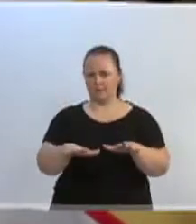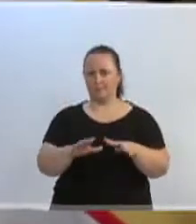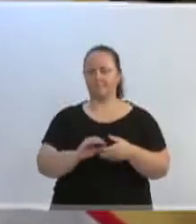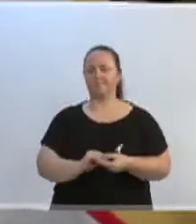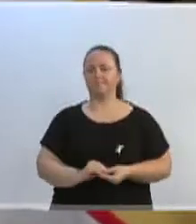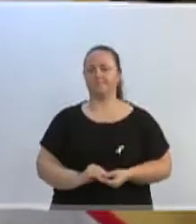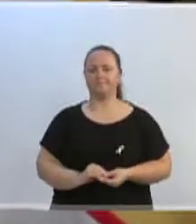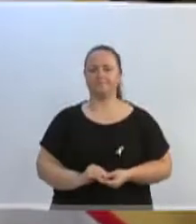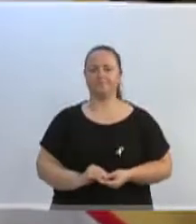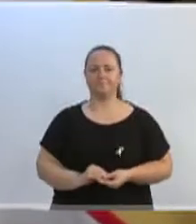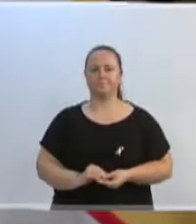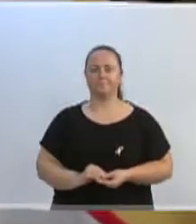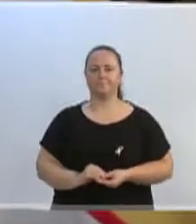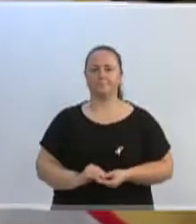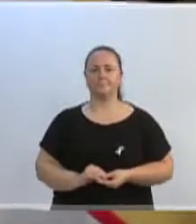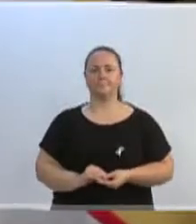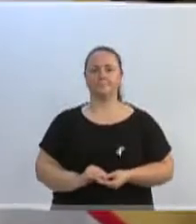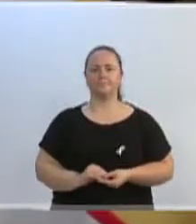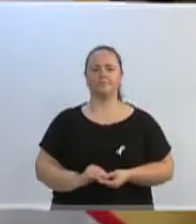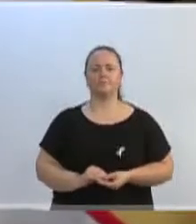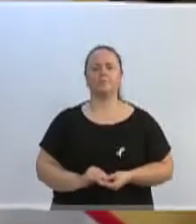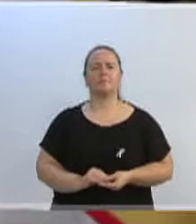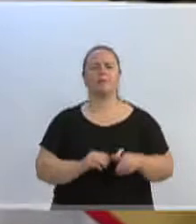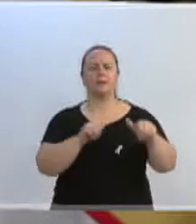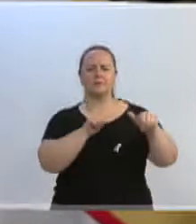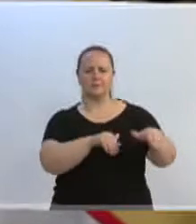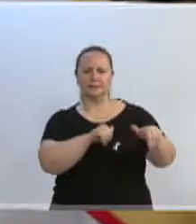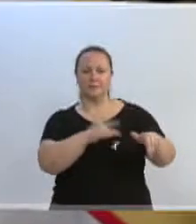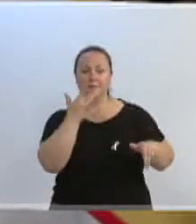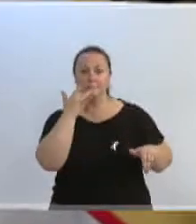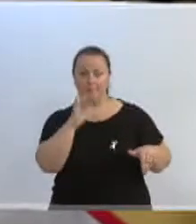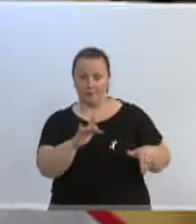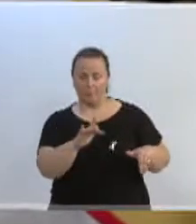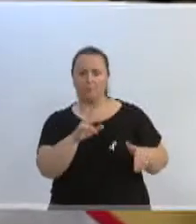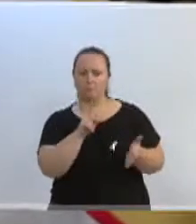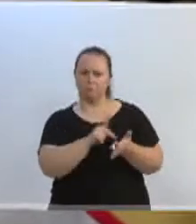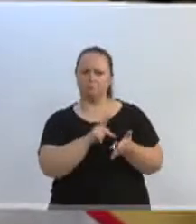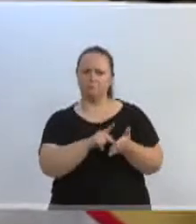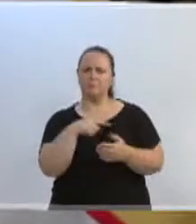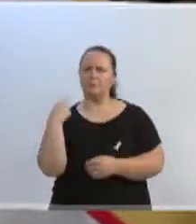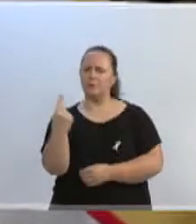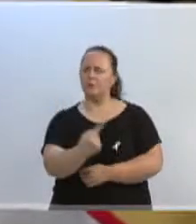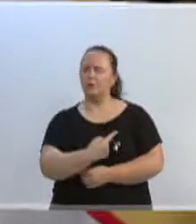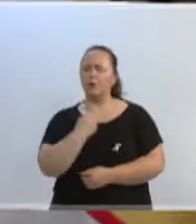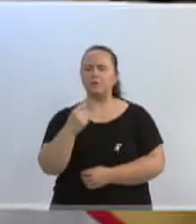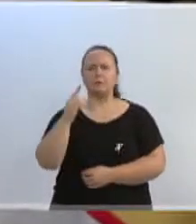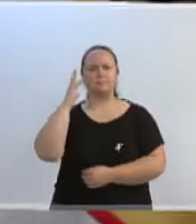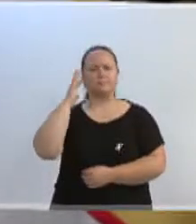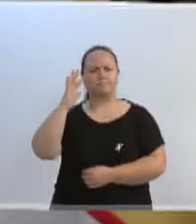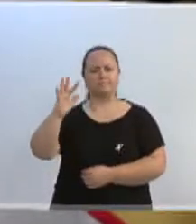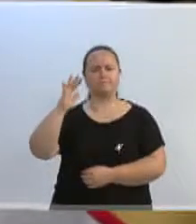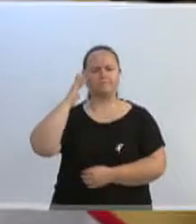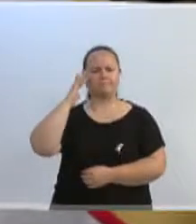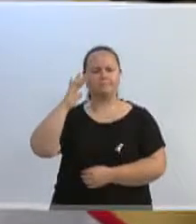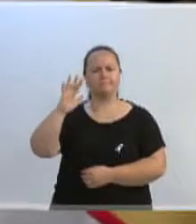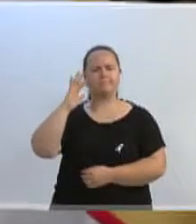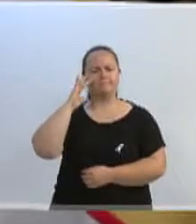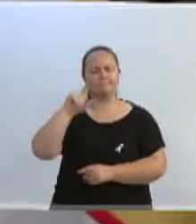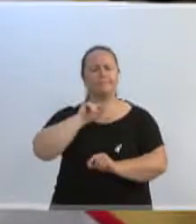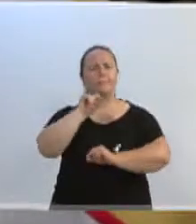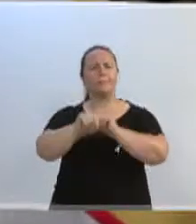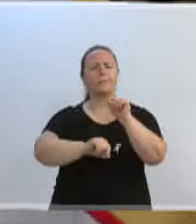que uma das coisas que eu, nesse Setembro Branco, foi um setembro muito de nós refletirmos sobre